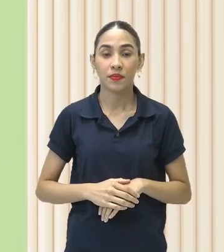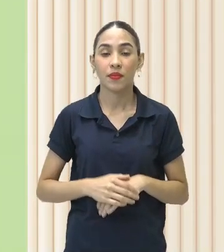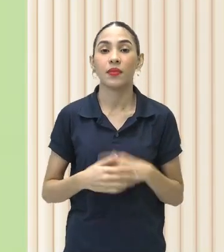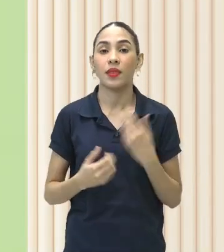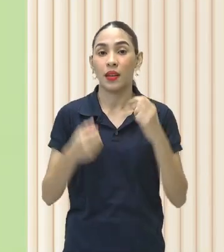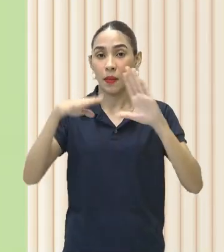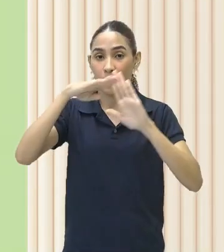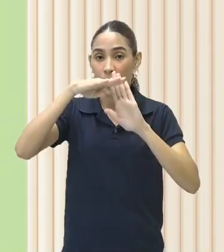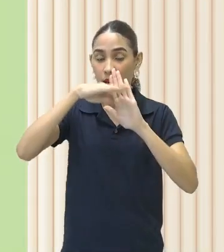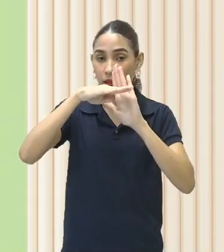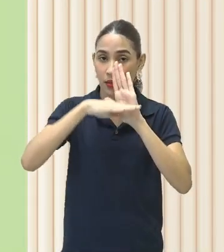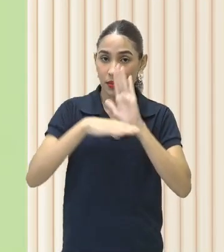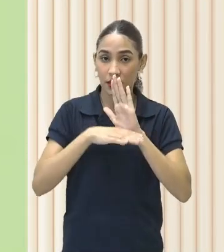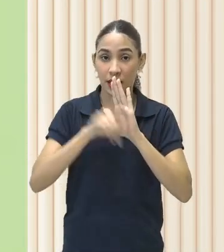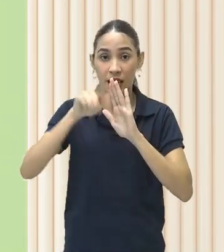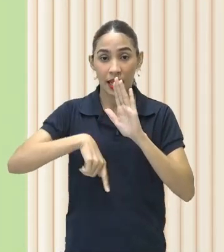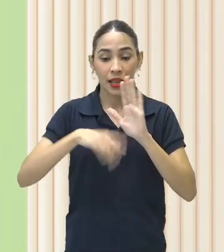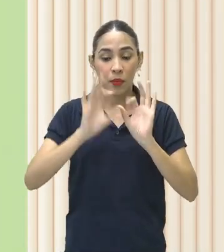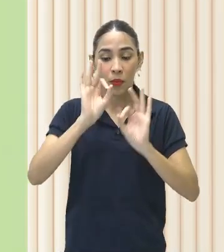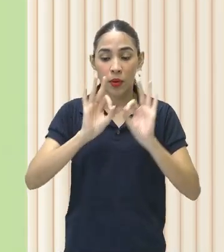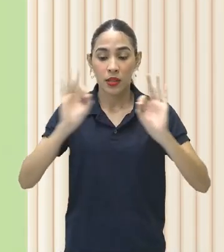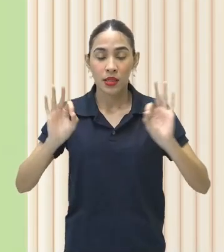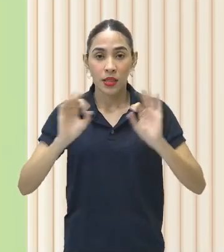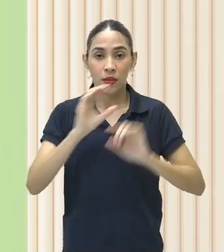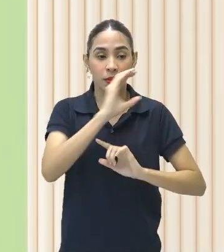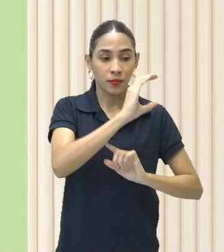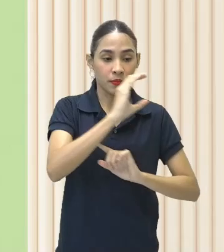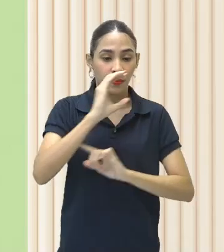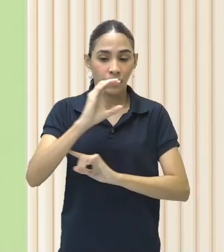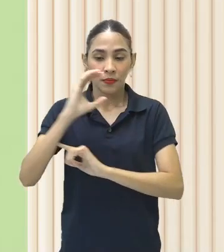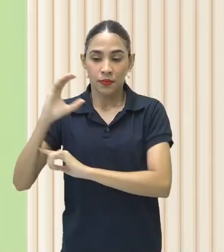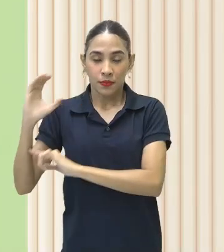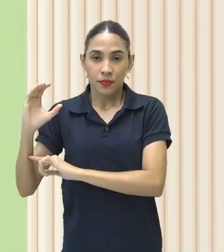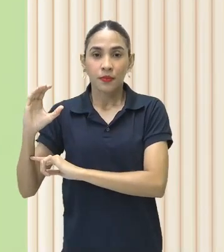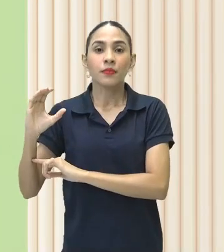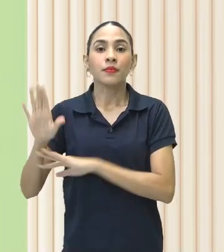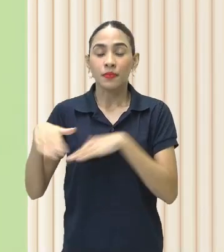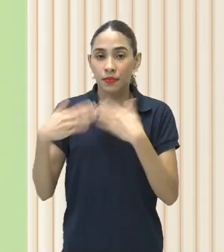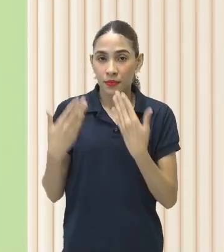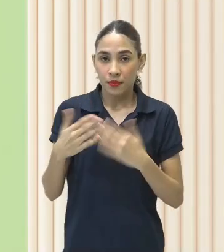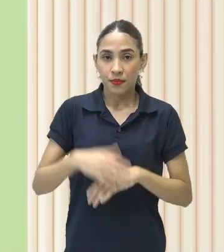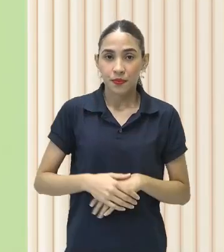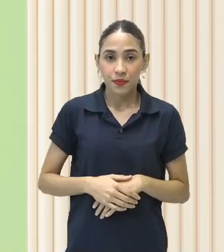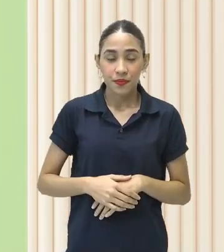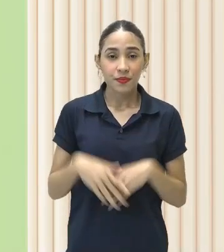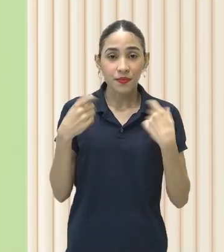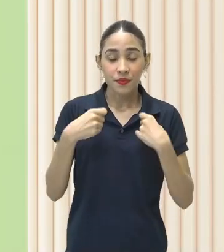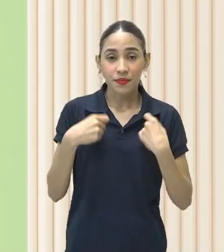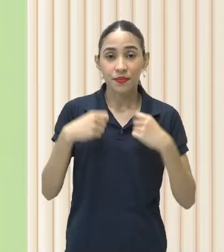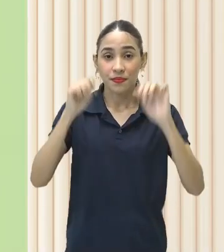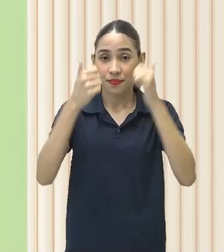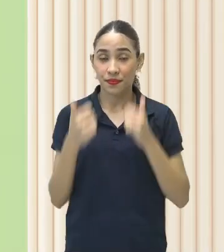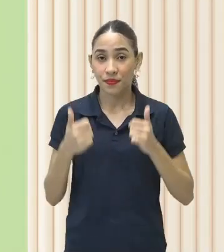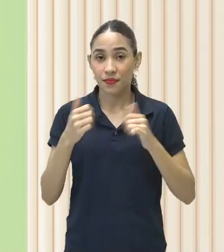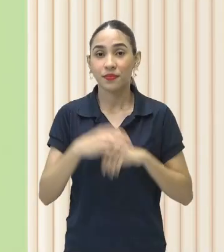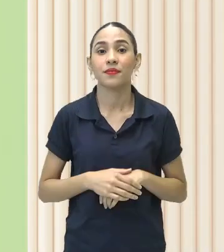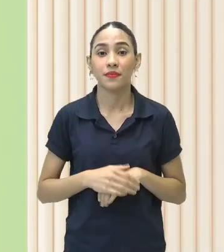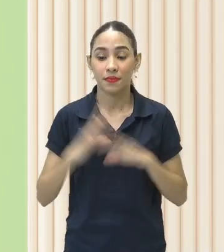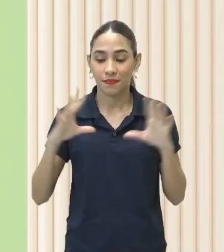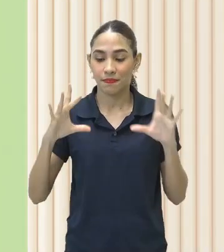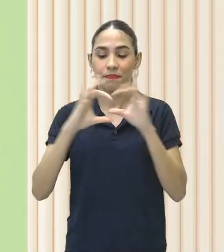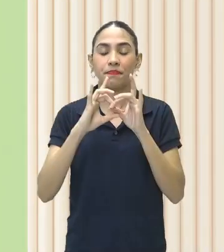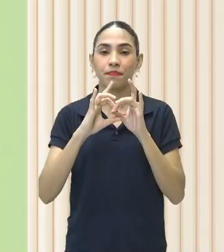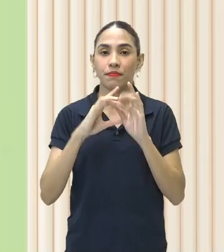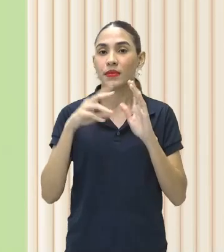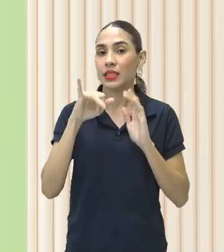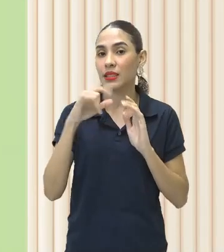vai classificar, é uma classificação carbônica. Dessa forma, eu tenho que analisar os carbonos se ligando.